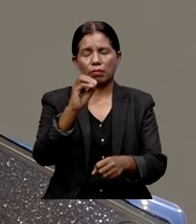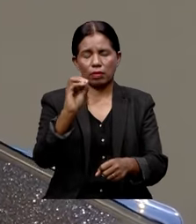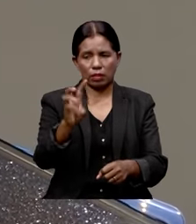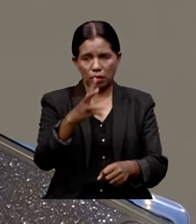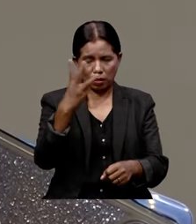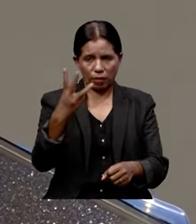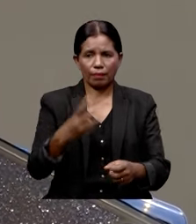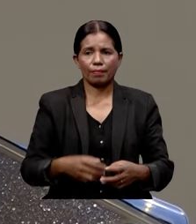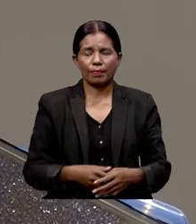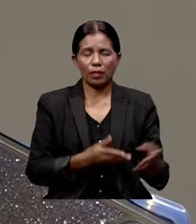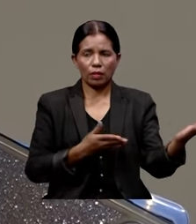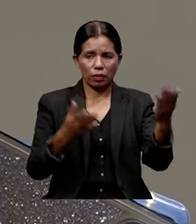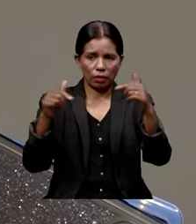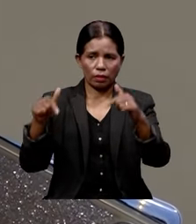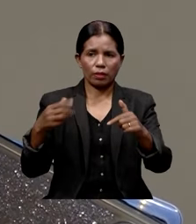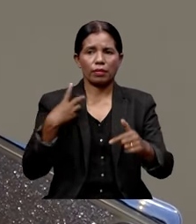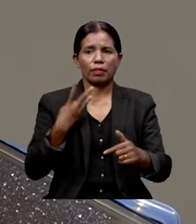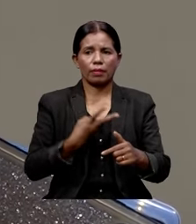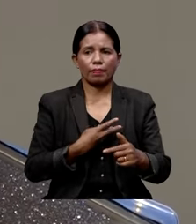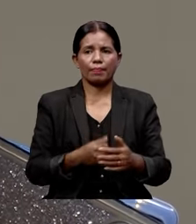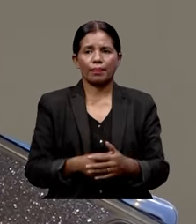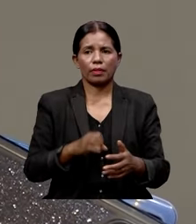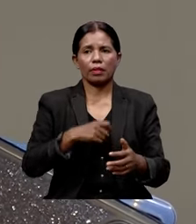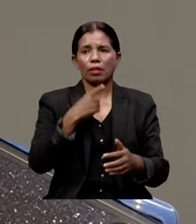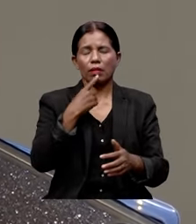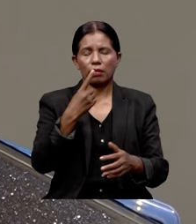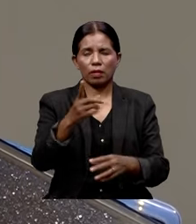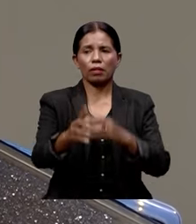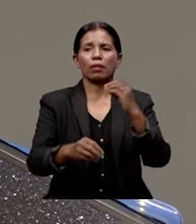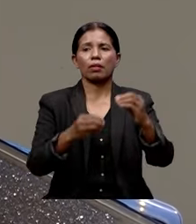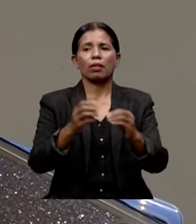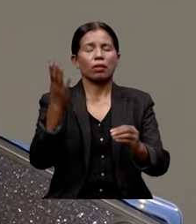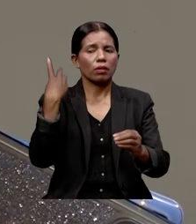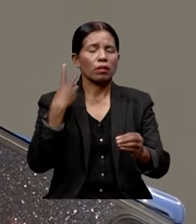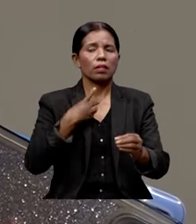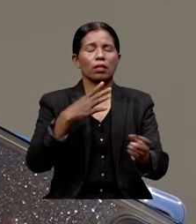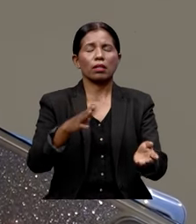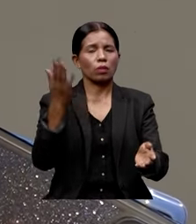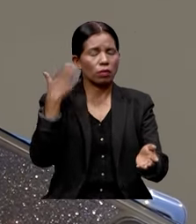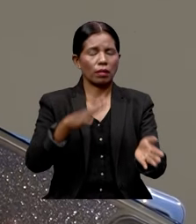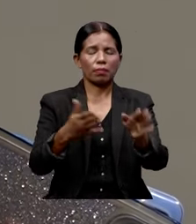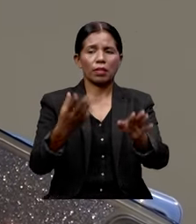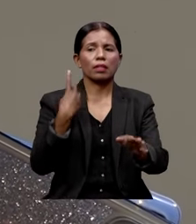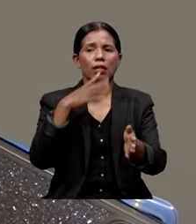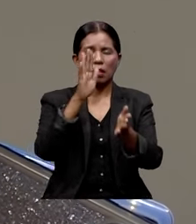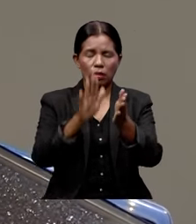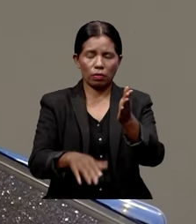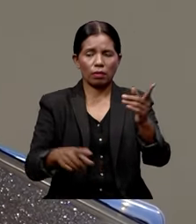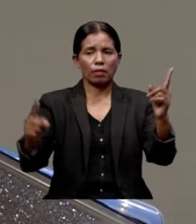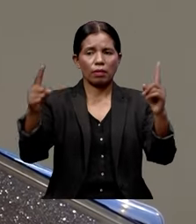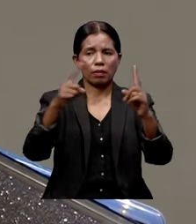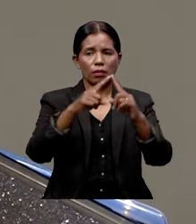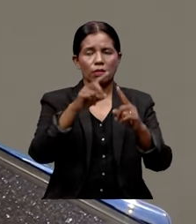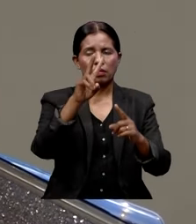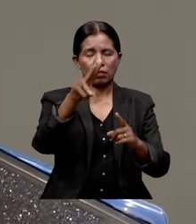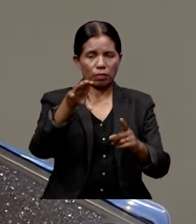ma reporta mai iha itanya Hasa oin ha mentiona na kata antes ne ita tasa mortalidade as maybe ita consegue reduce ba iha